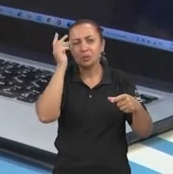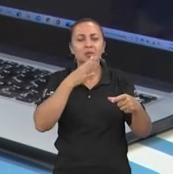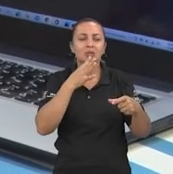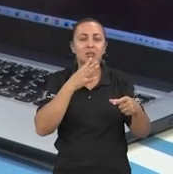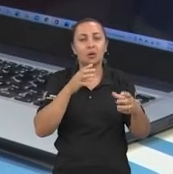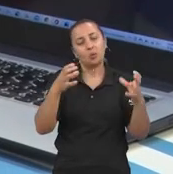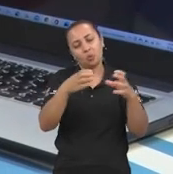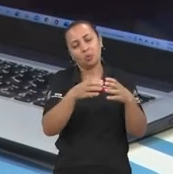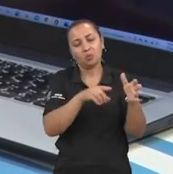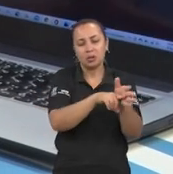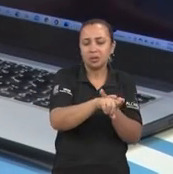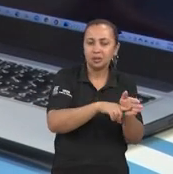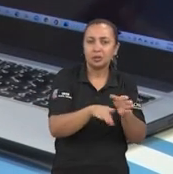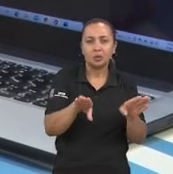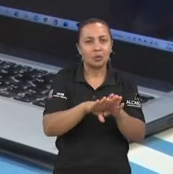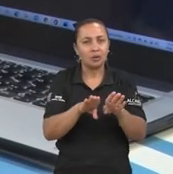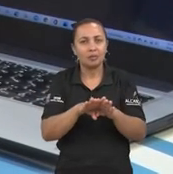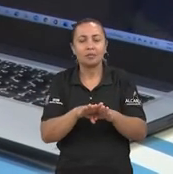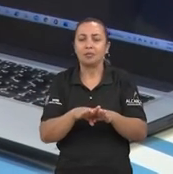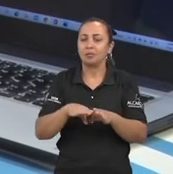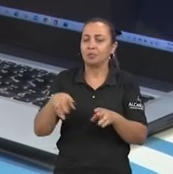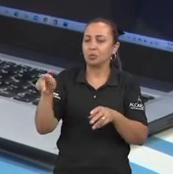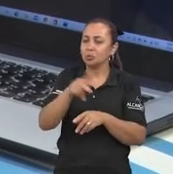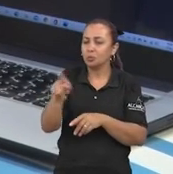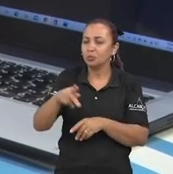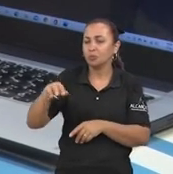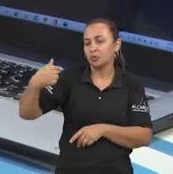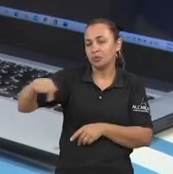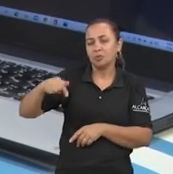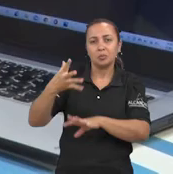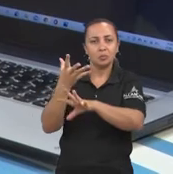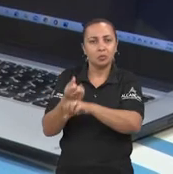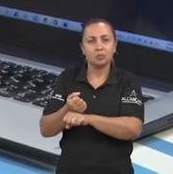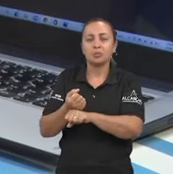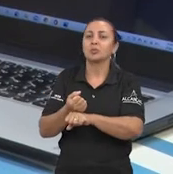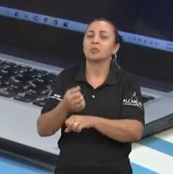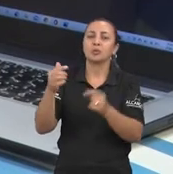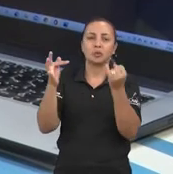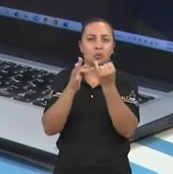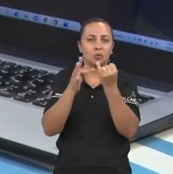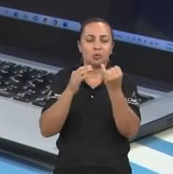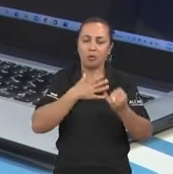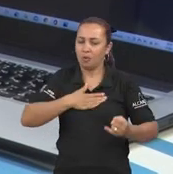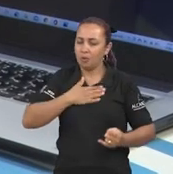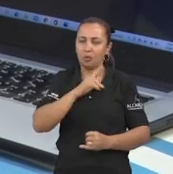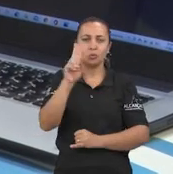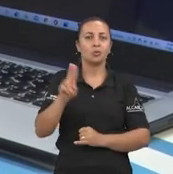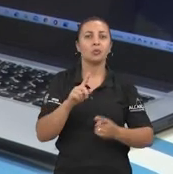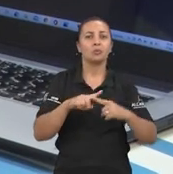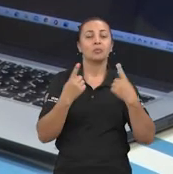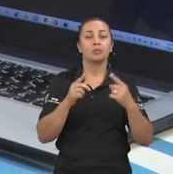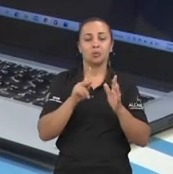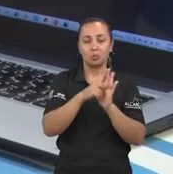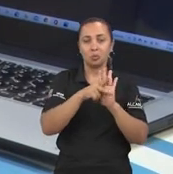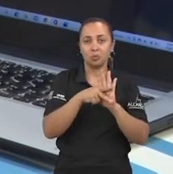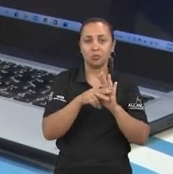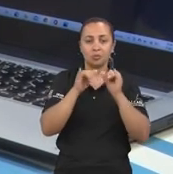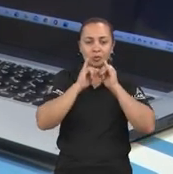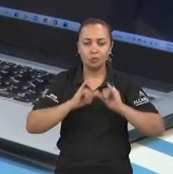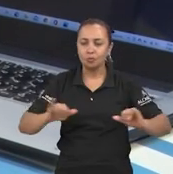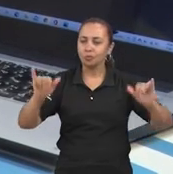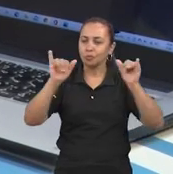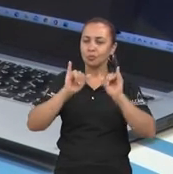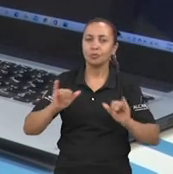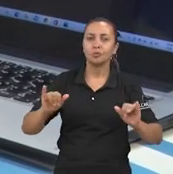nosso grupo de pesquisa conhece os professores de química do IFBA gostam usam e a esse projeto que a gente desenvolveu foi